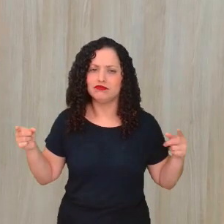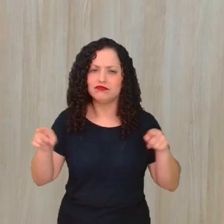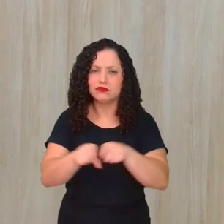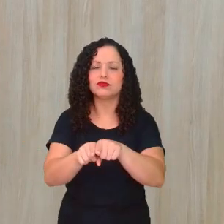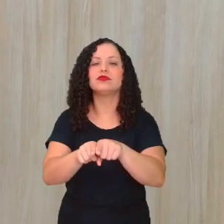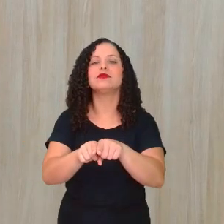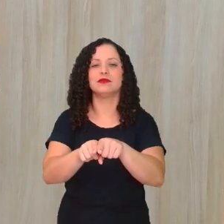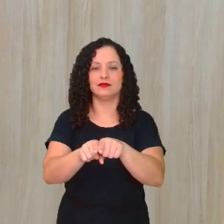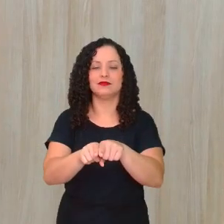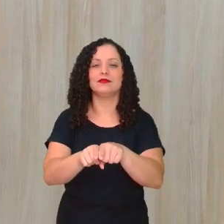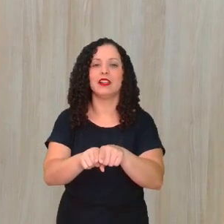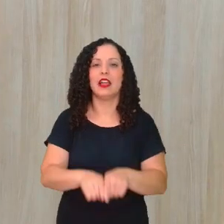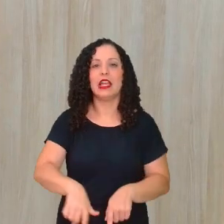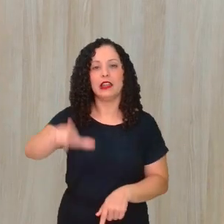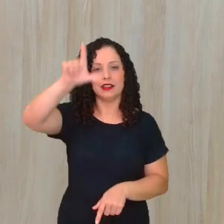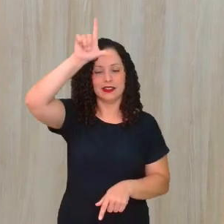né,